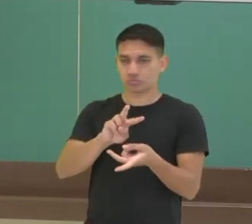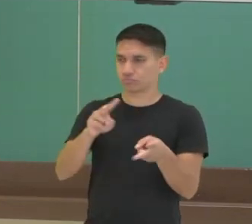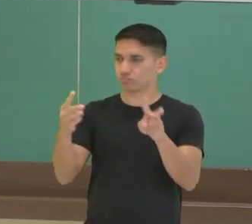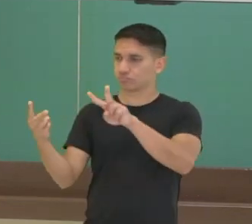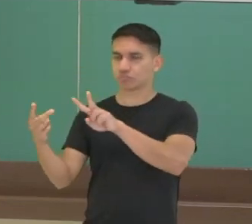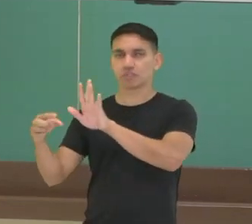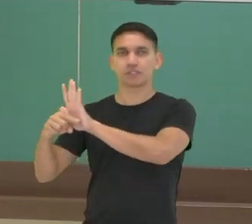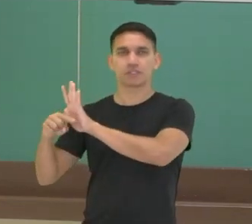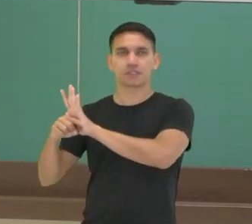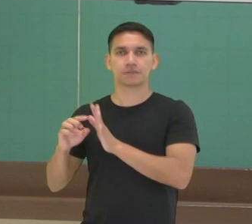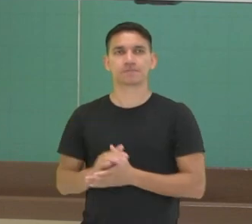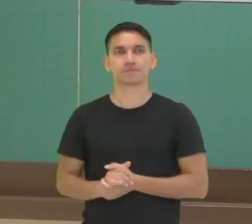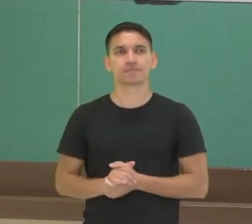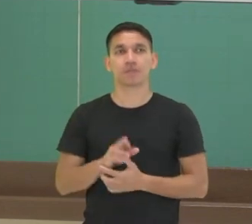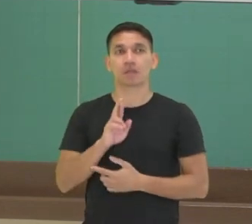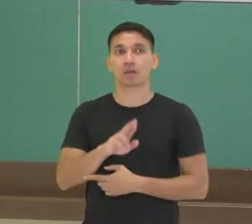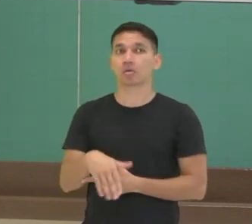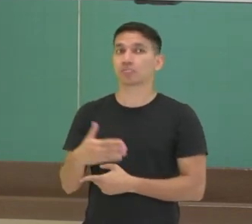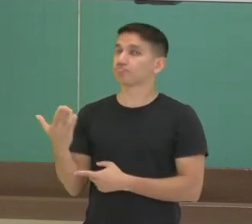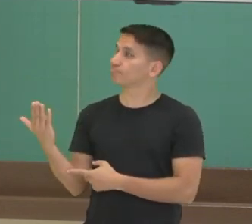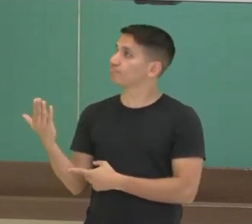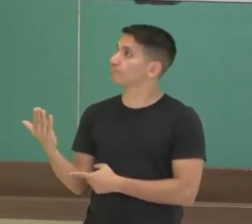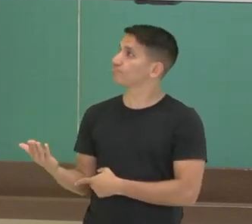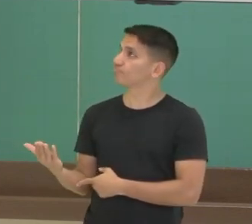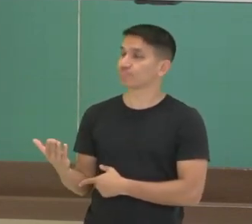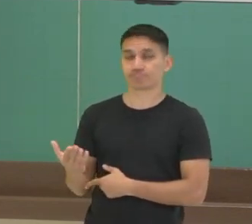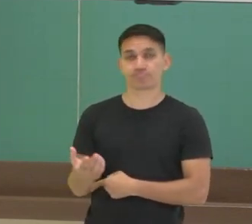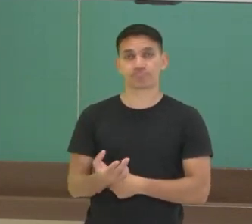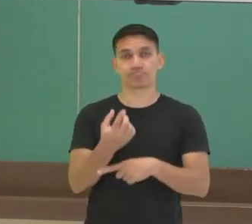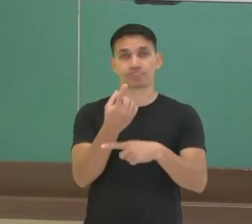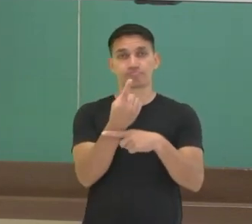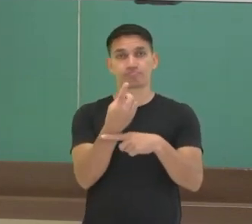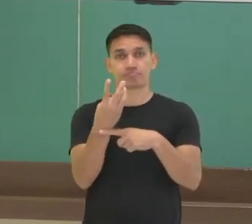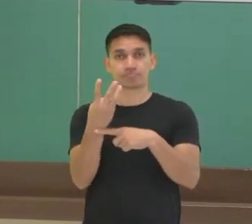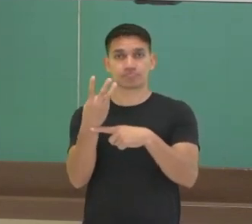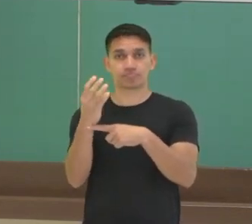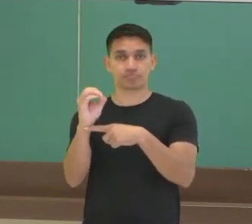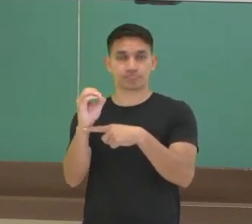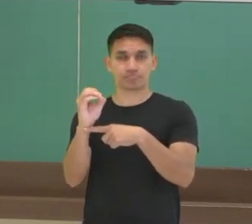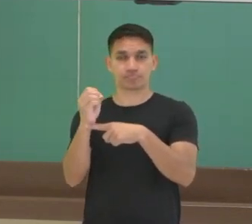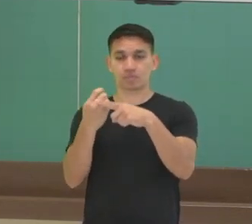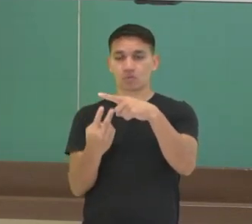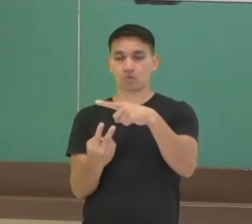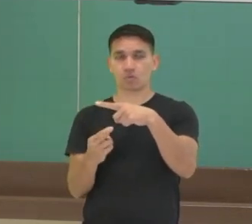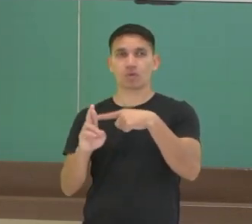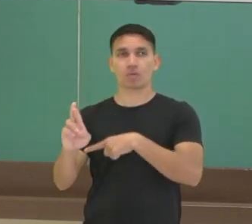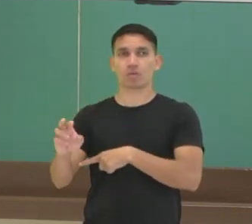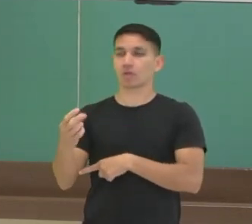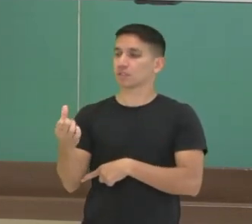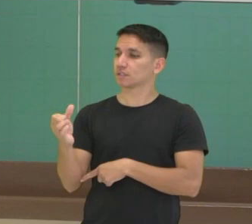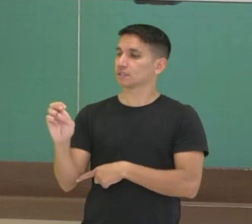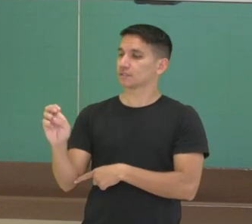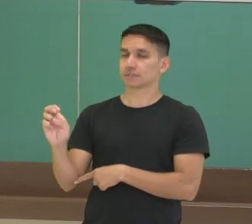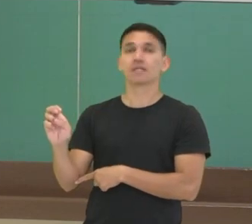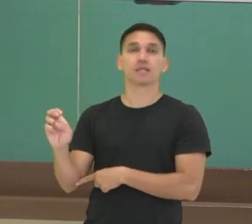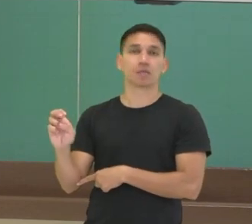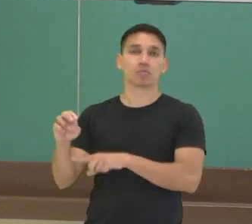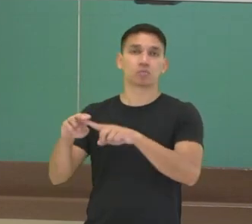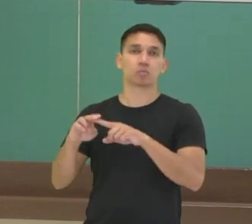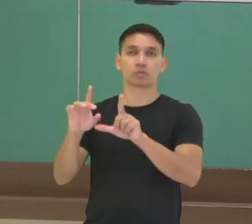negativo. Ficou o quê? 130 para dividir por 2, que é igual a 65. O ângulo D é de 65